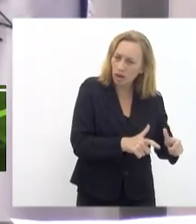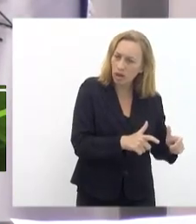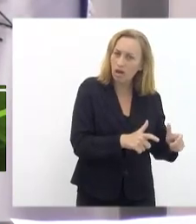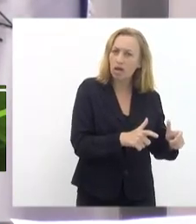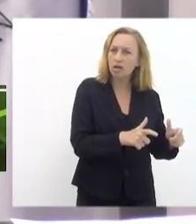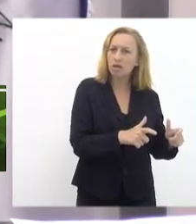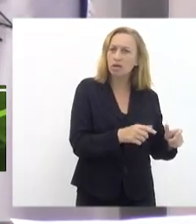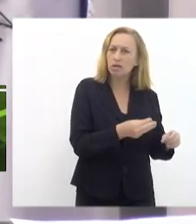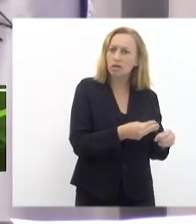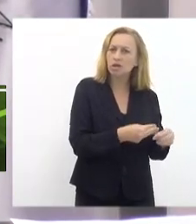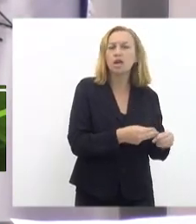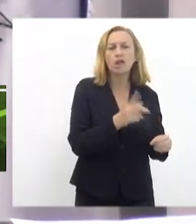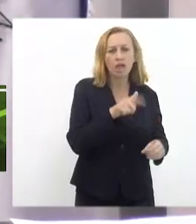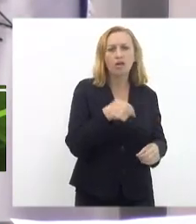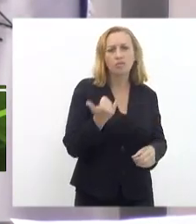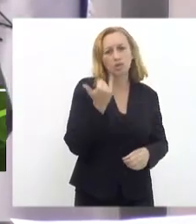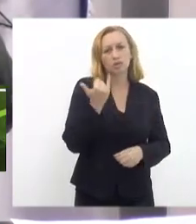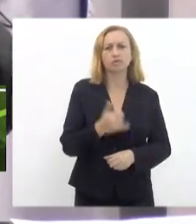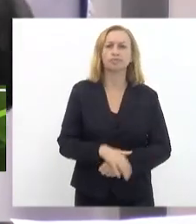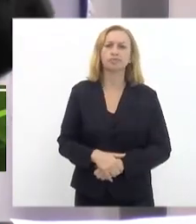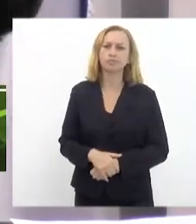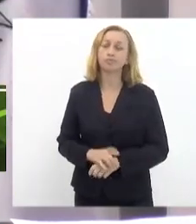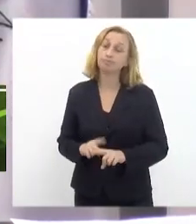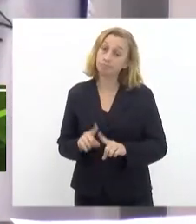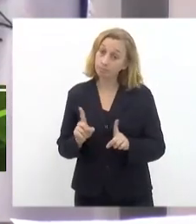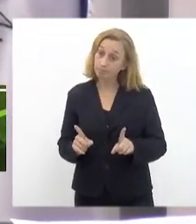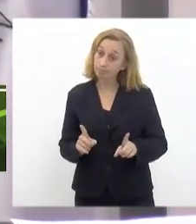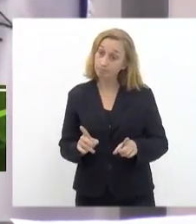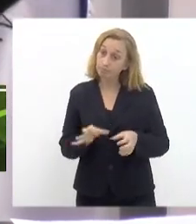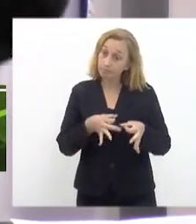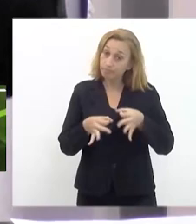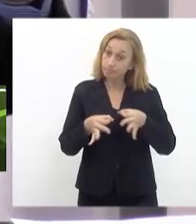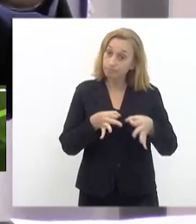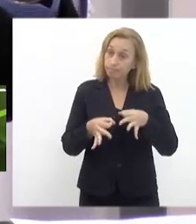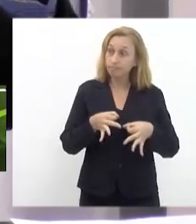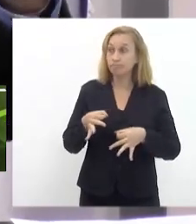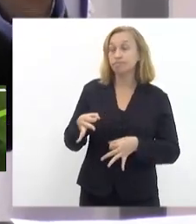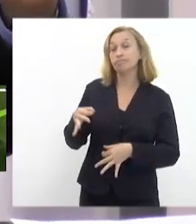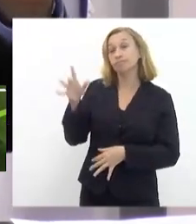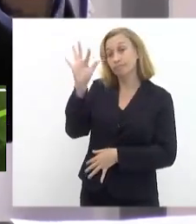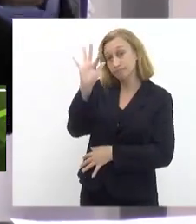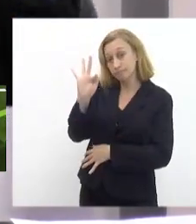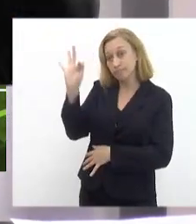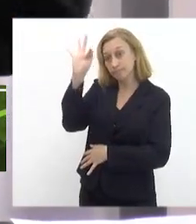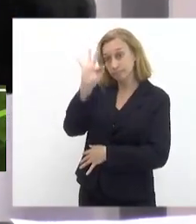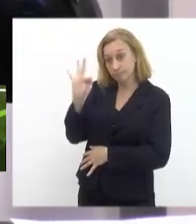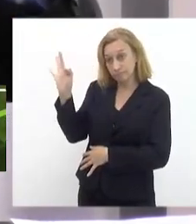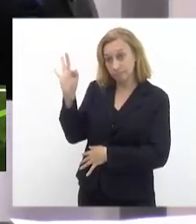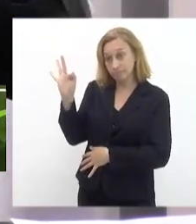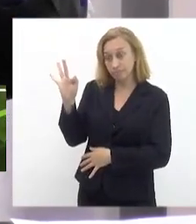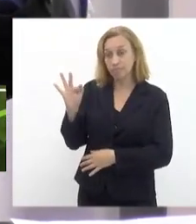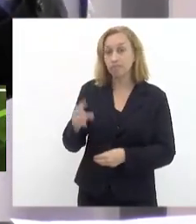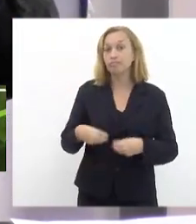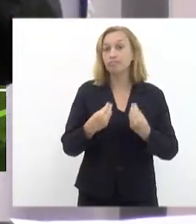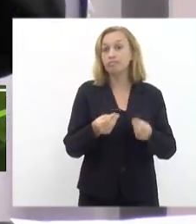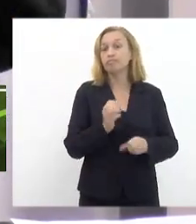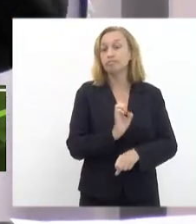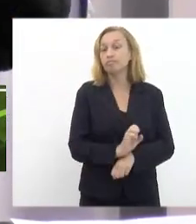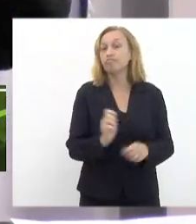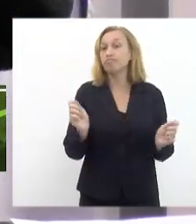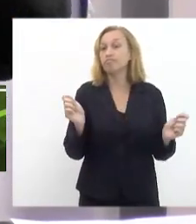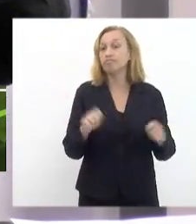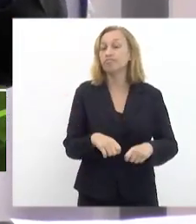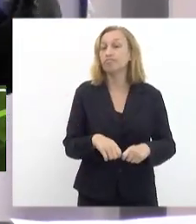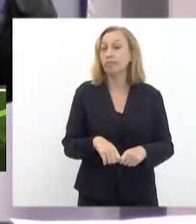aquele distrito extremamente importante mas aí a organização Federativa e dá o estado a